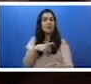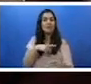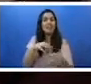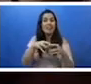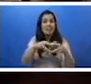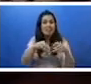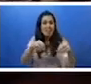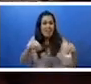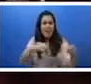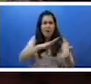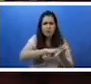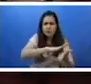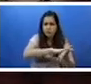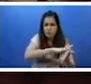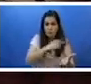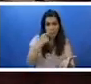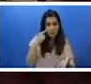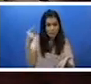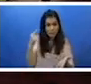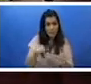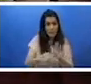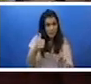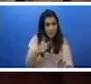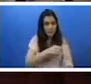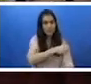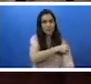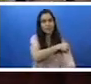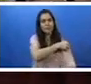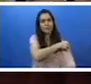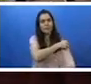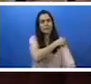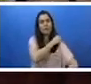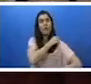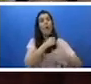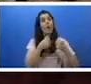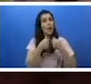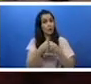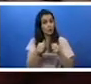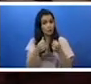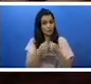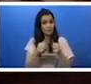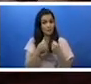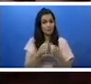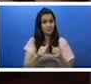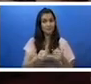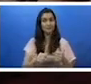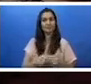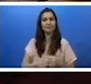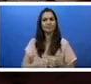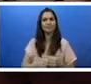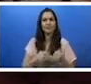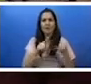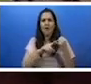gente pode pôr na terra? Vamos lá. Muito bem. O ônibus,